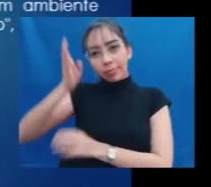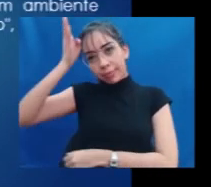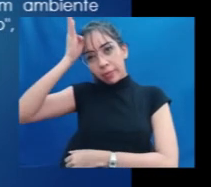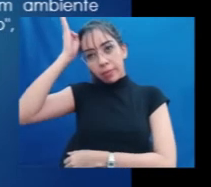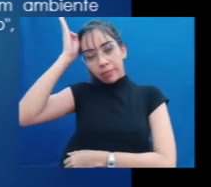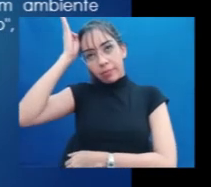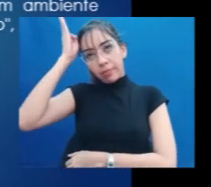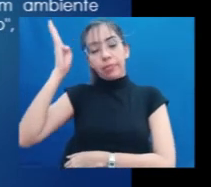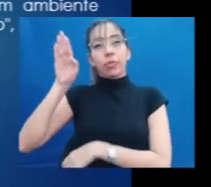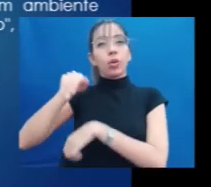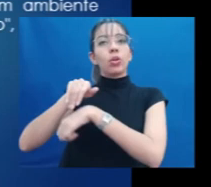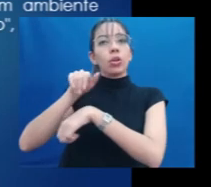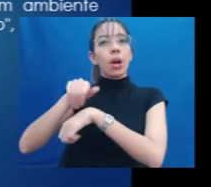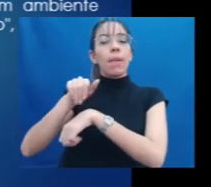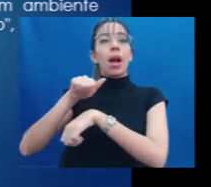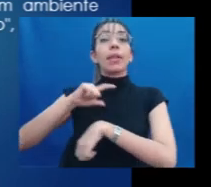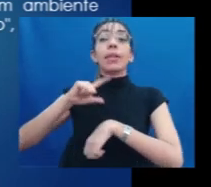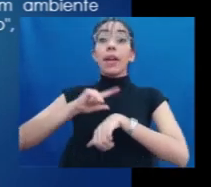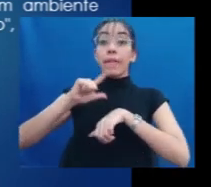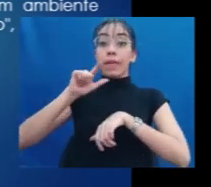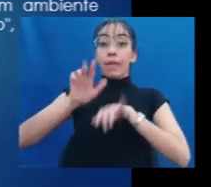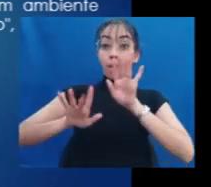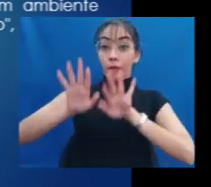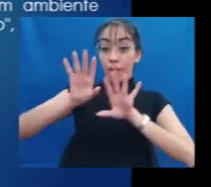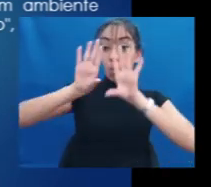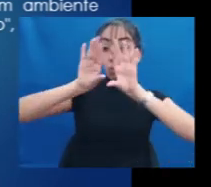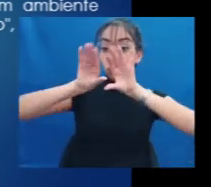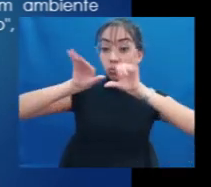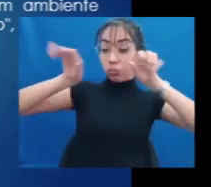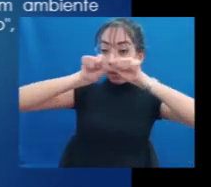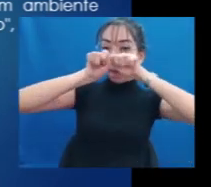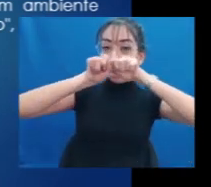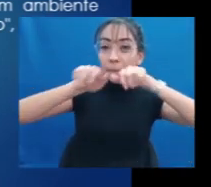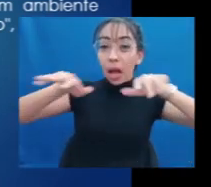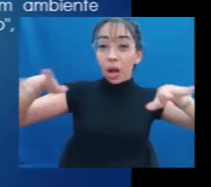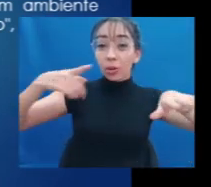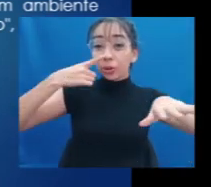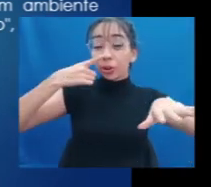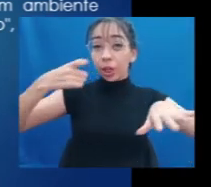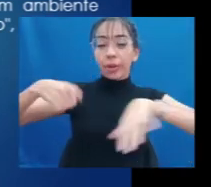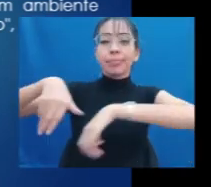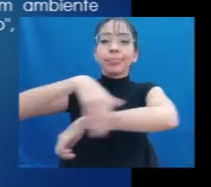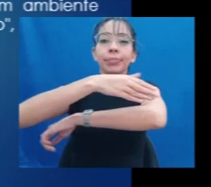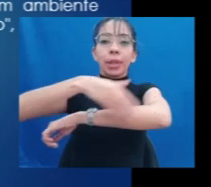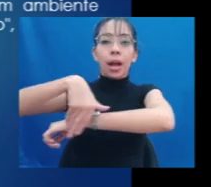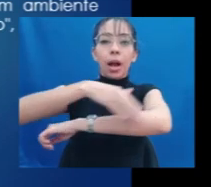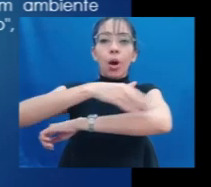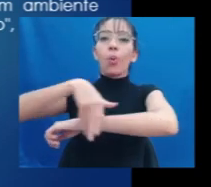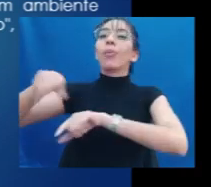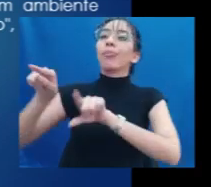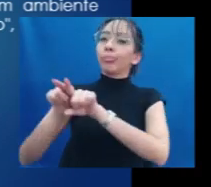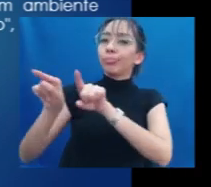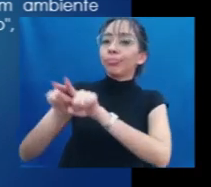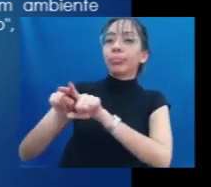Então, essa viatura do Corpo de Bombeiros foi acionada, né, uma nuvem de fumaça começou a se formar. Então, a fumaça e o mau